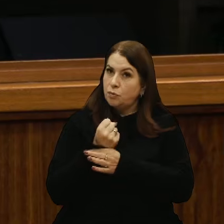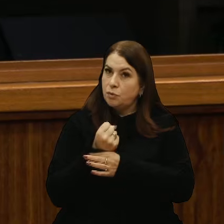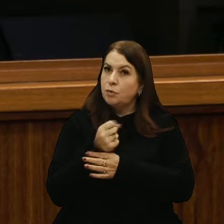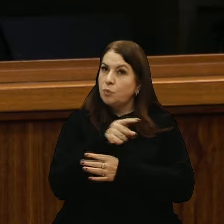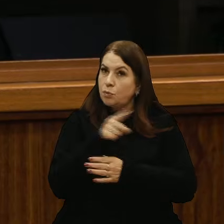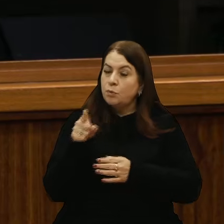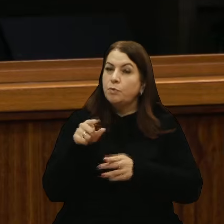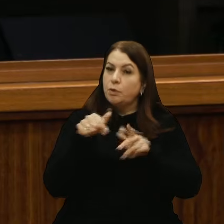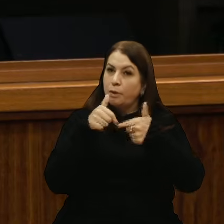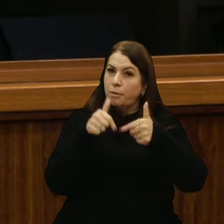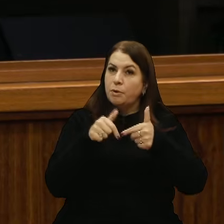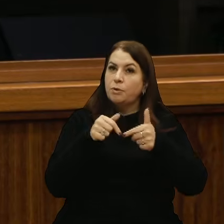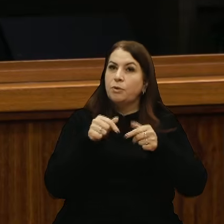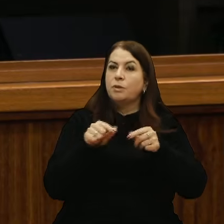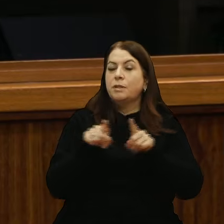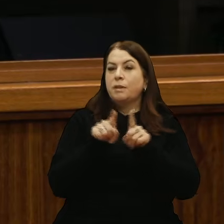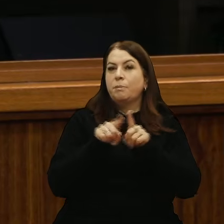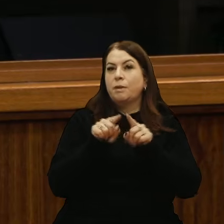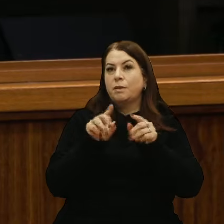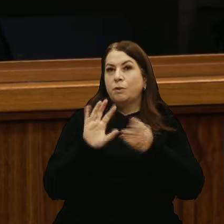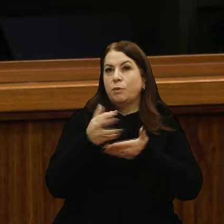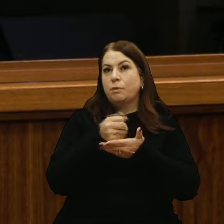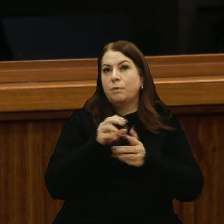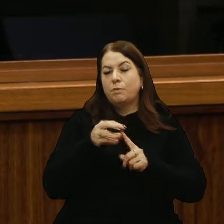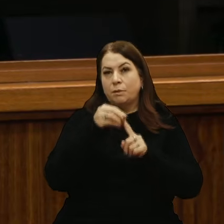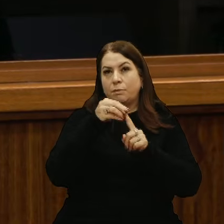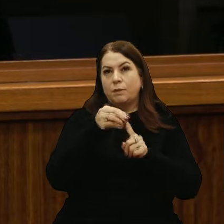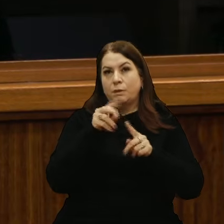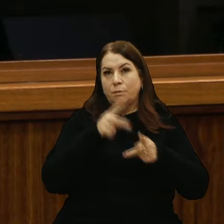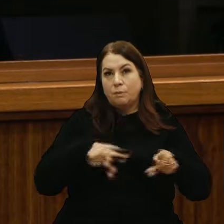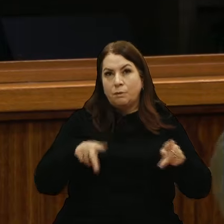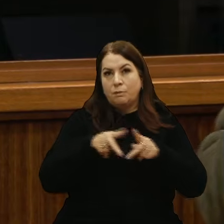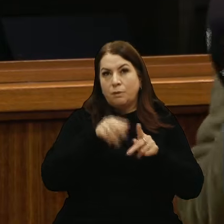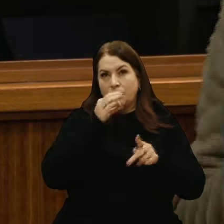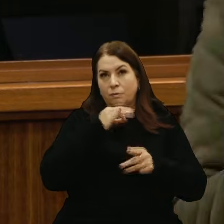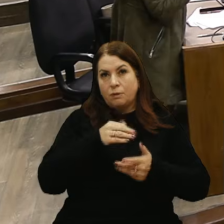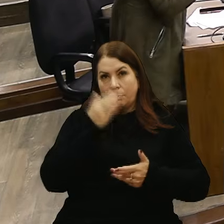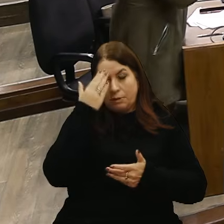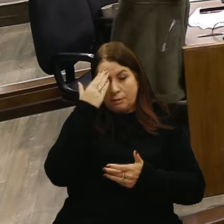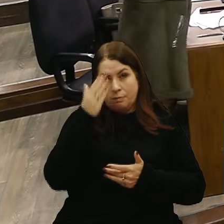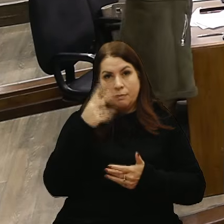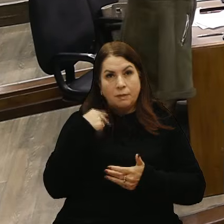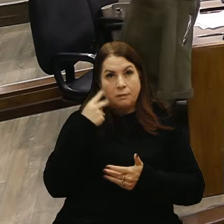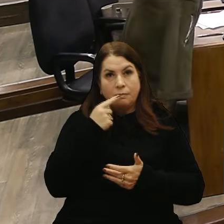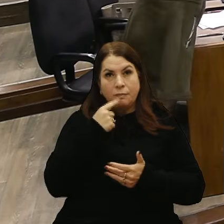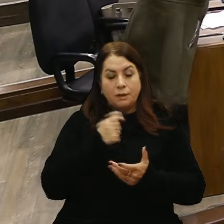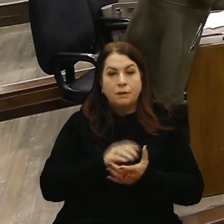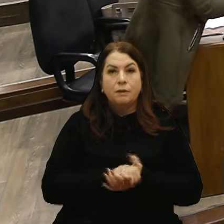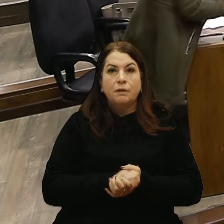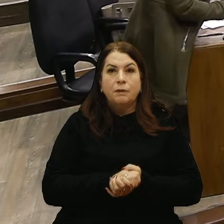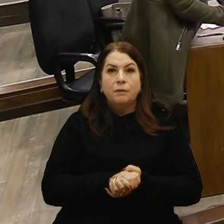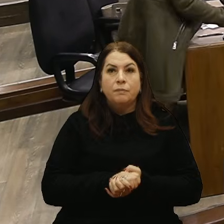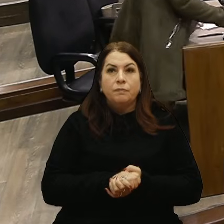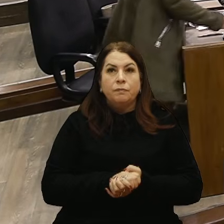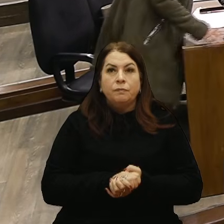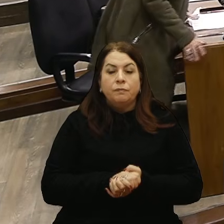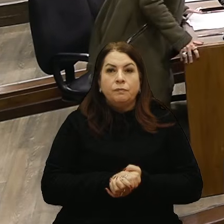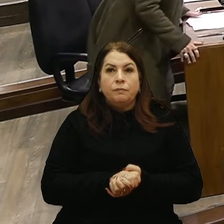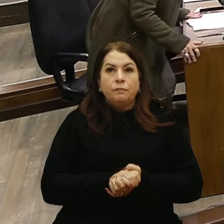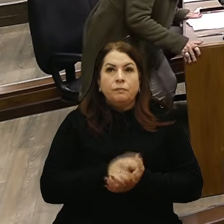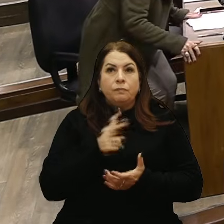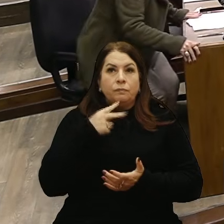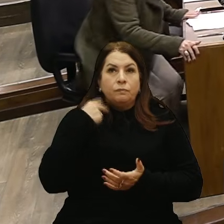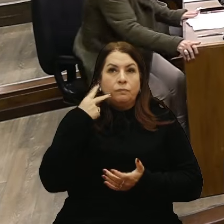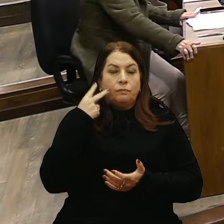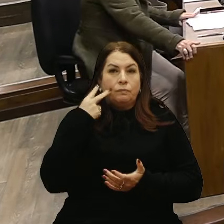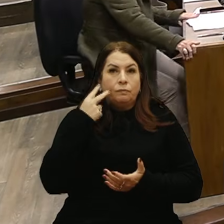para os trabalhadores da Codeca, mas principalmente também para a população caxiense. Obrigado, vereadora Rose, pela sua manifestação. Próximo